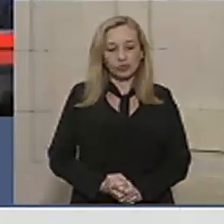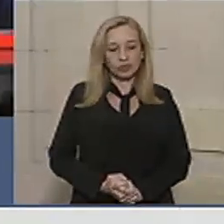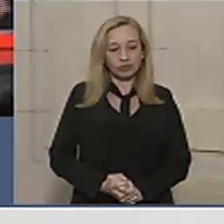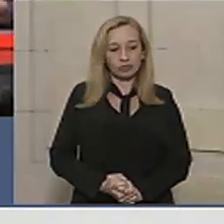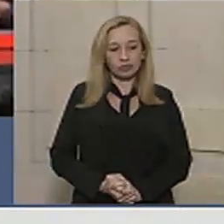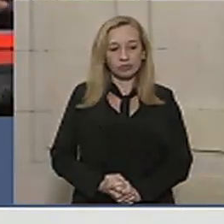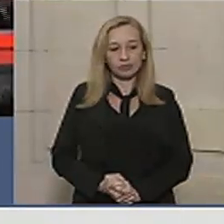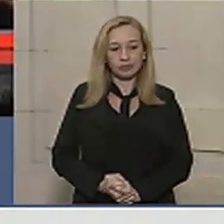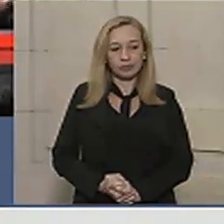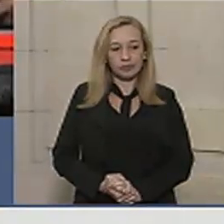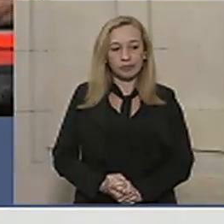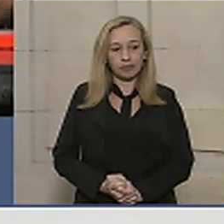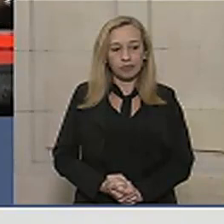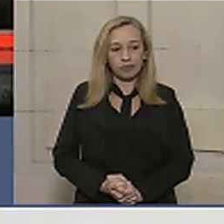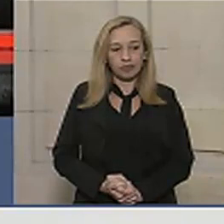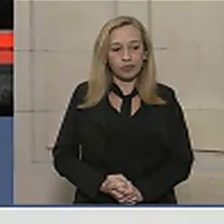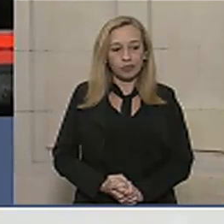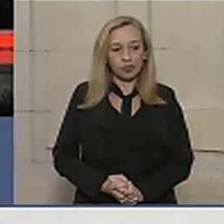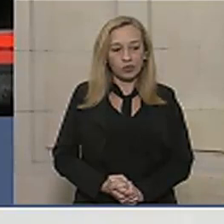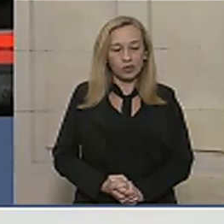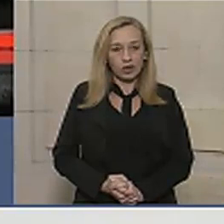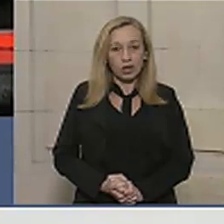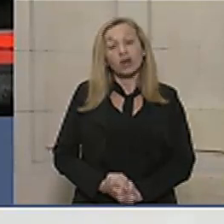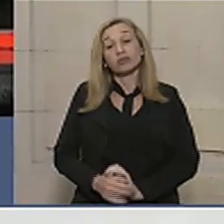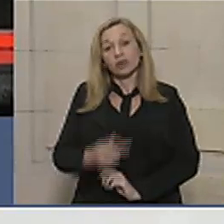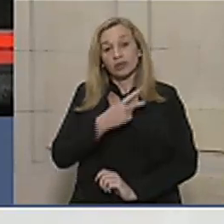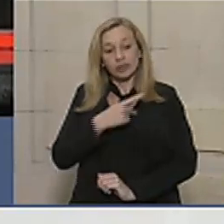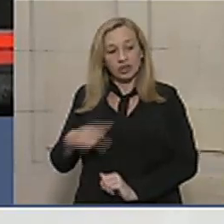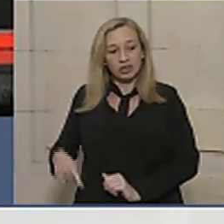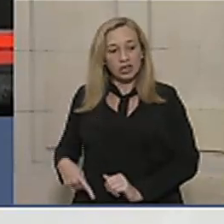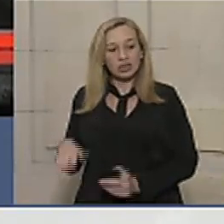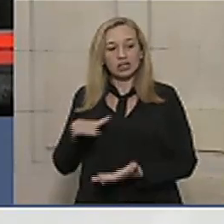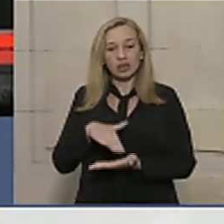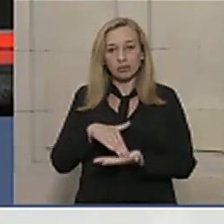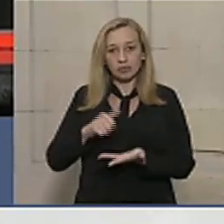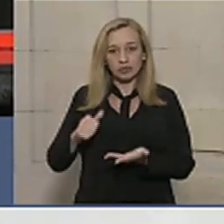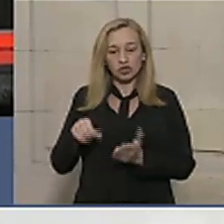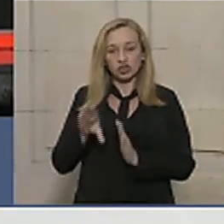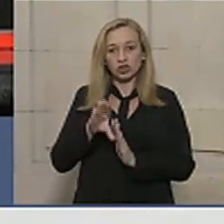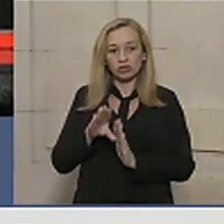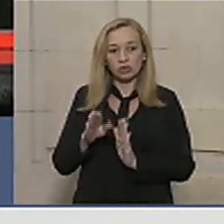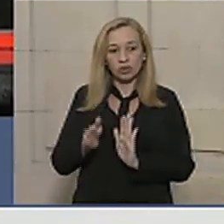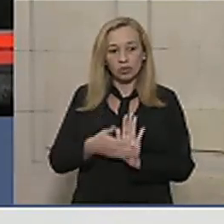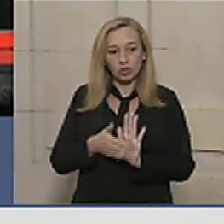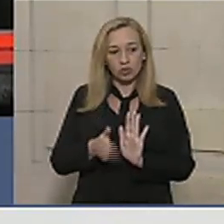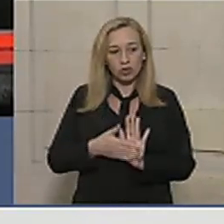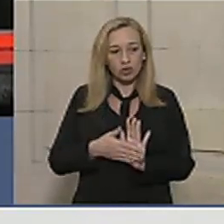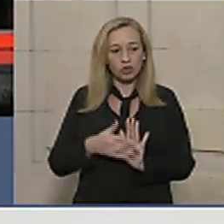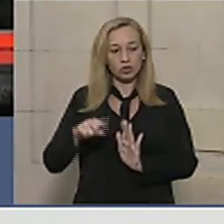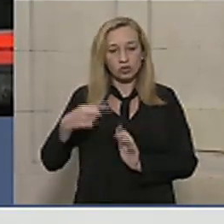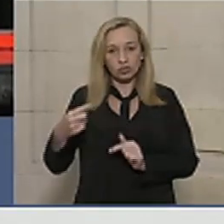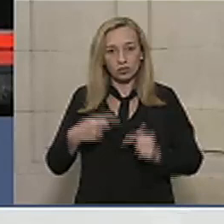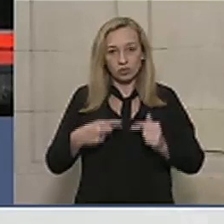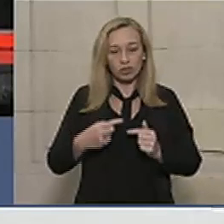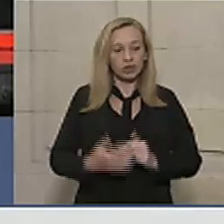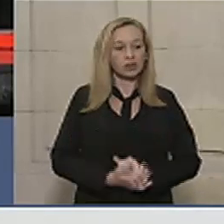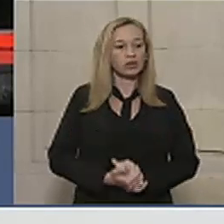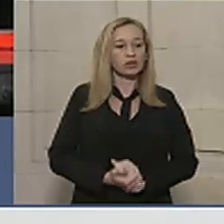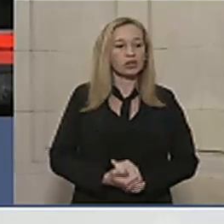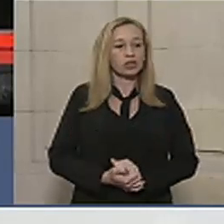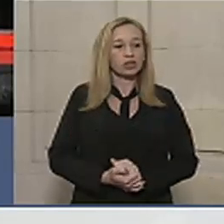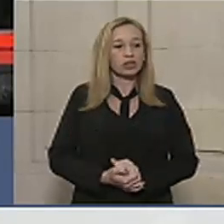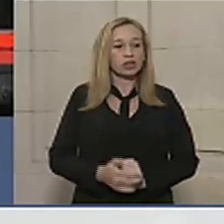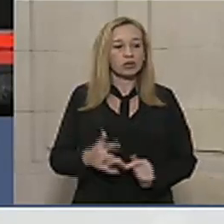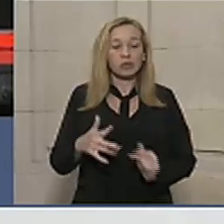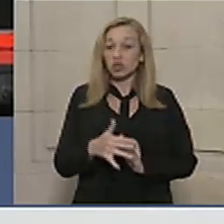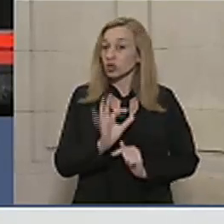Presidência, com a quiescência do autor, está retirando a presente proposta para mais debate. Sem prejuízo